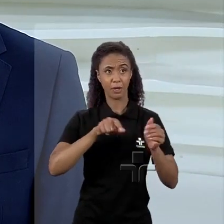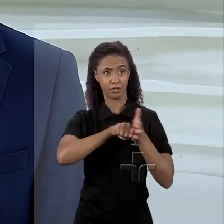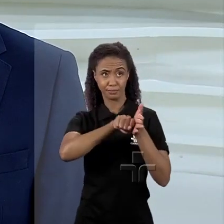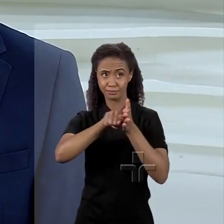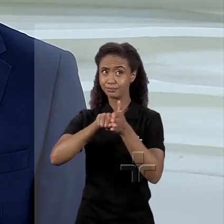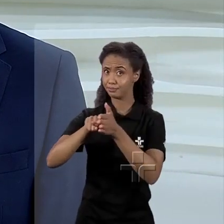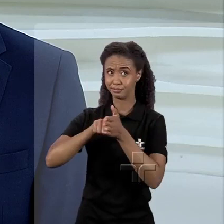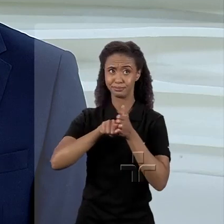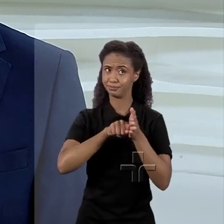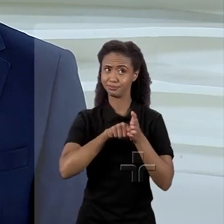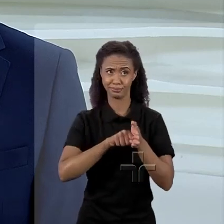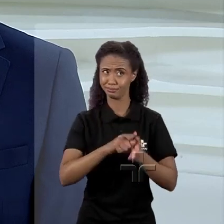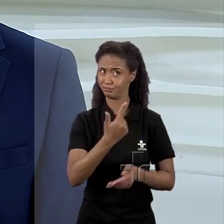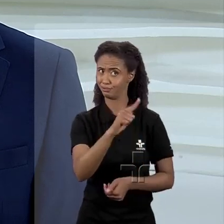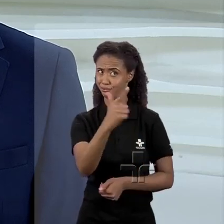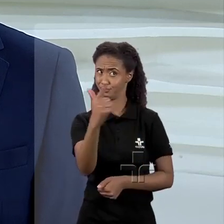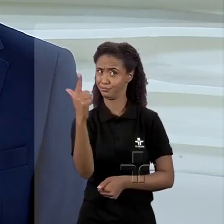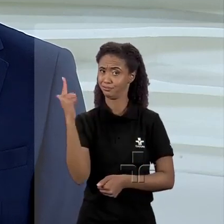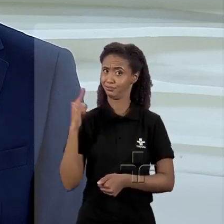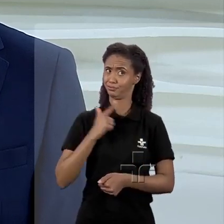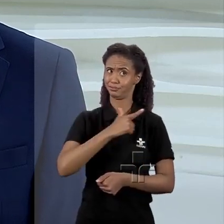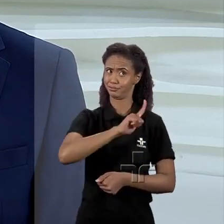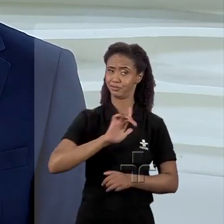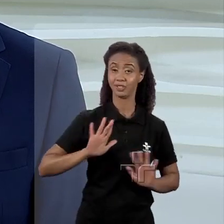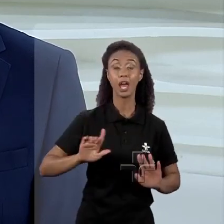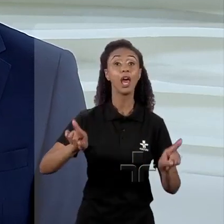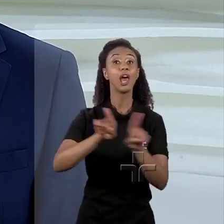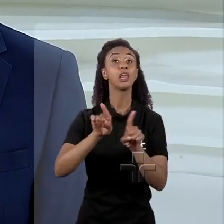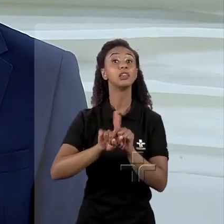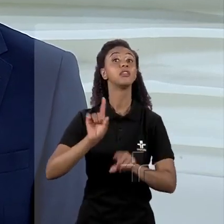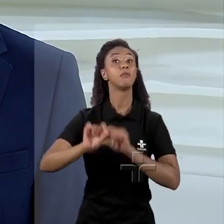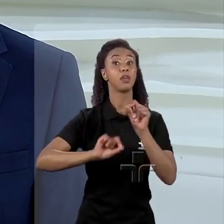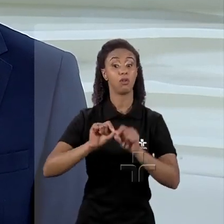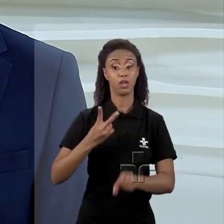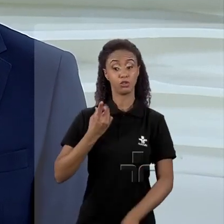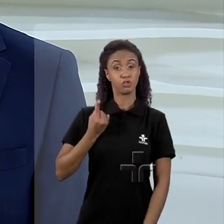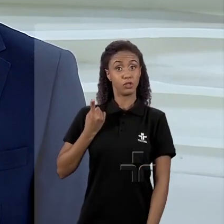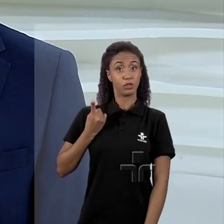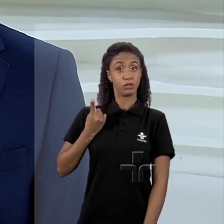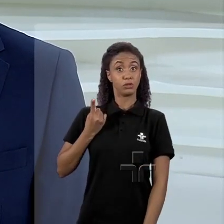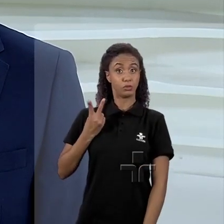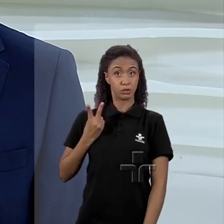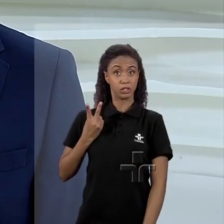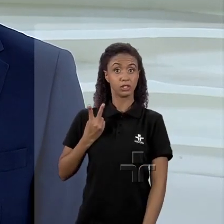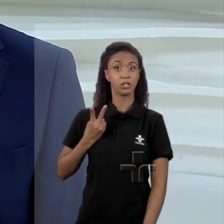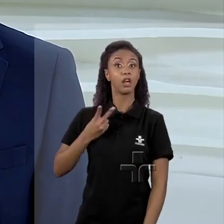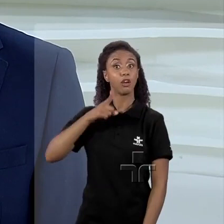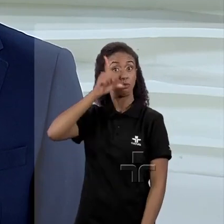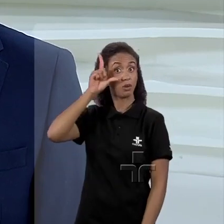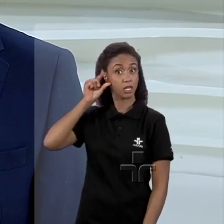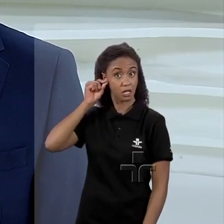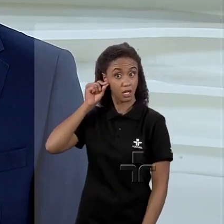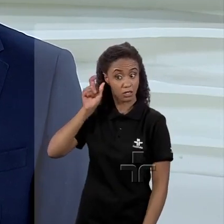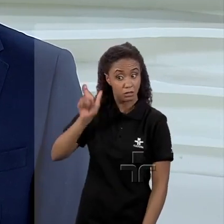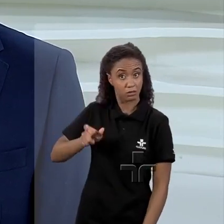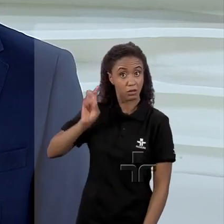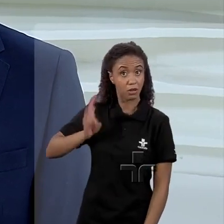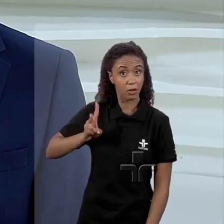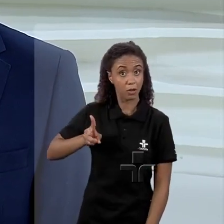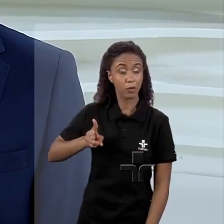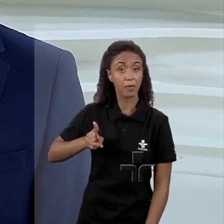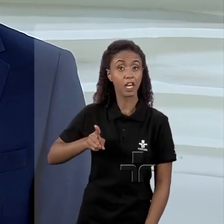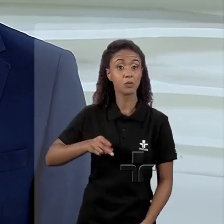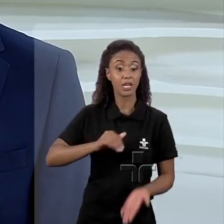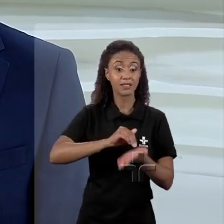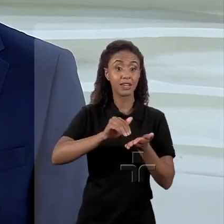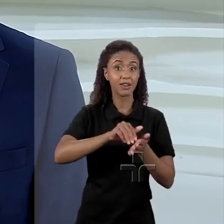esteve presente em todos os eventos, não. E quero lembrar também que em 2012, o mesmo socialista, Márcio França, deixou a Secretaria de Turismo